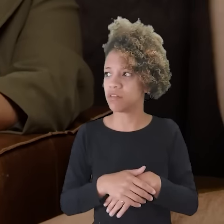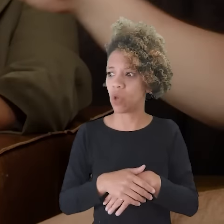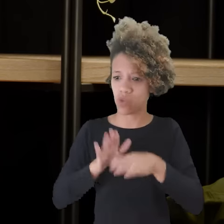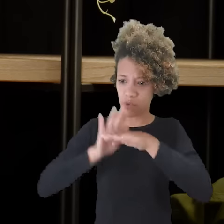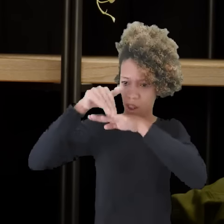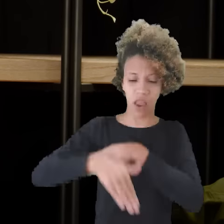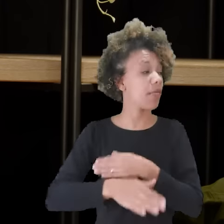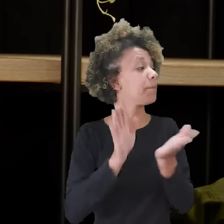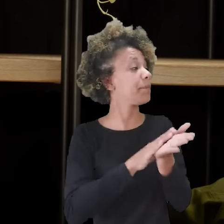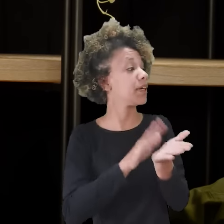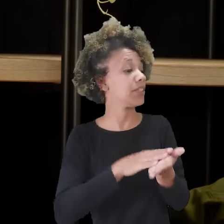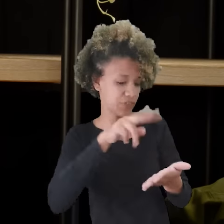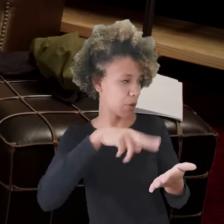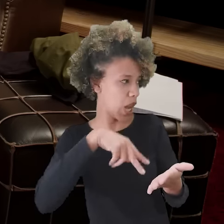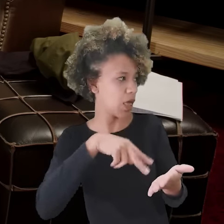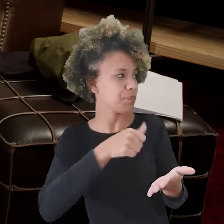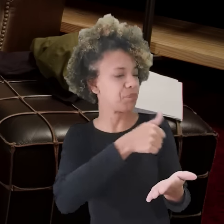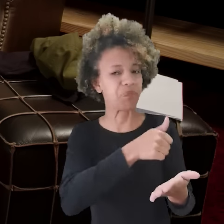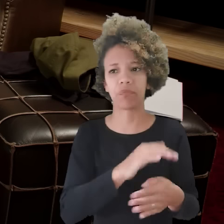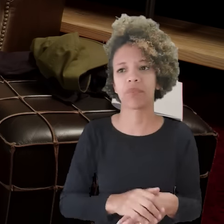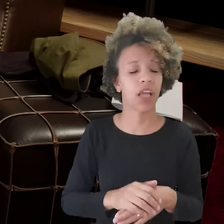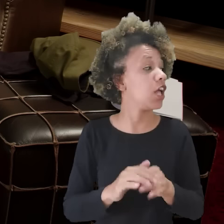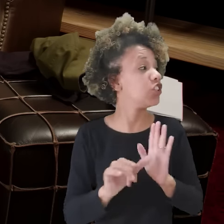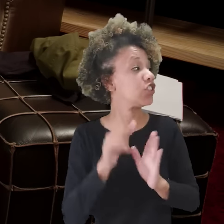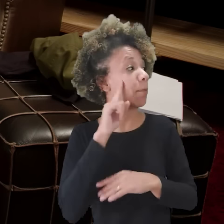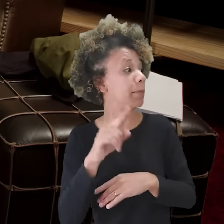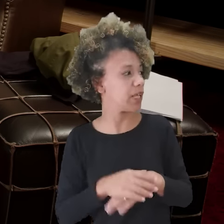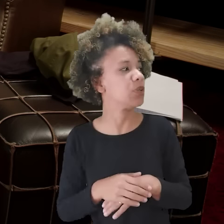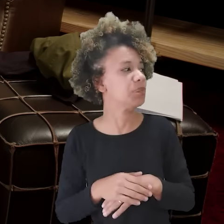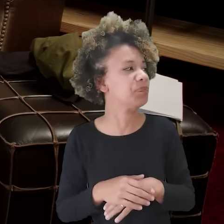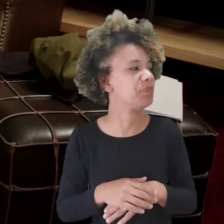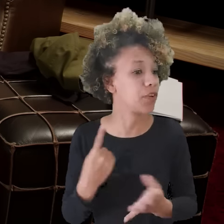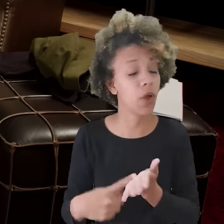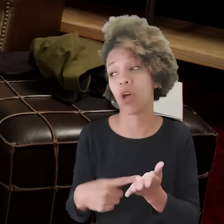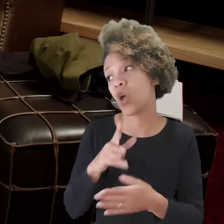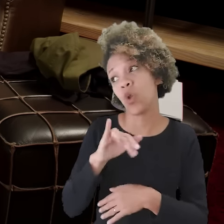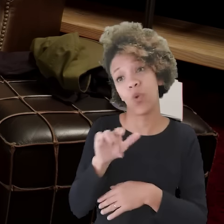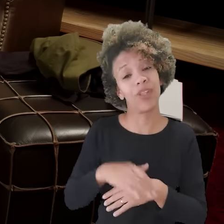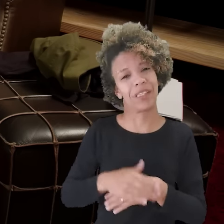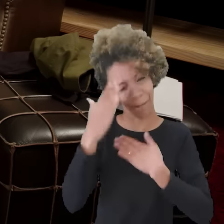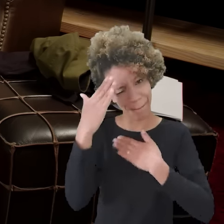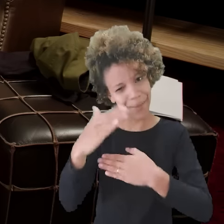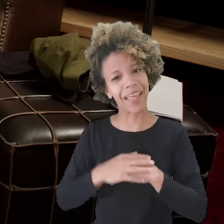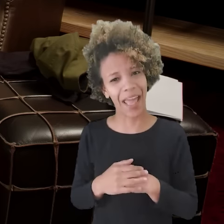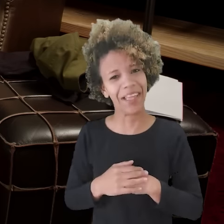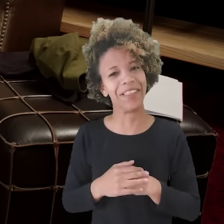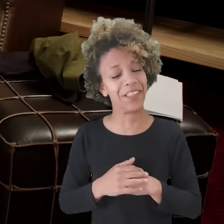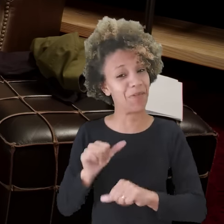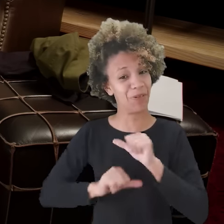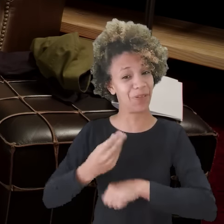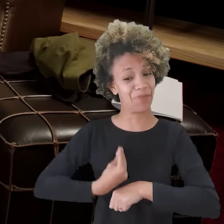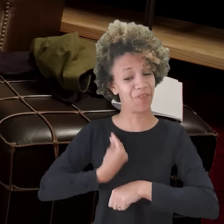ladrona Vamos ler um pouquinho tá dia primeiro Ana Luiza que alugou o Bruno que machucou a minha vida